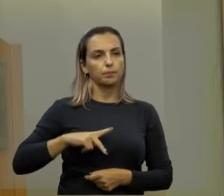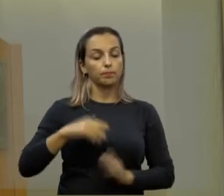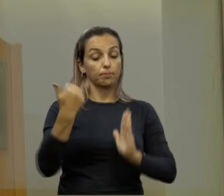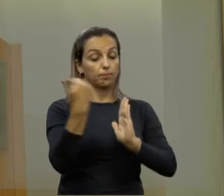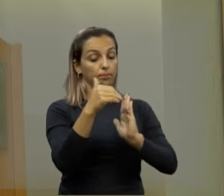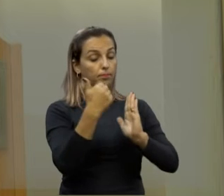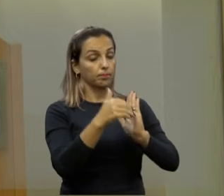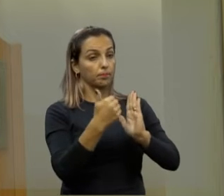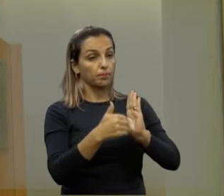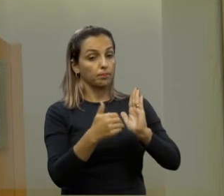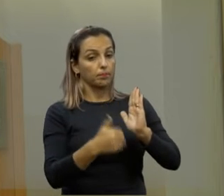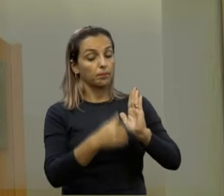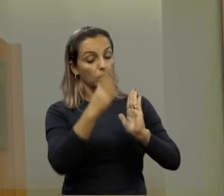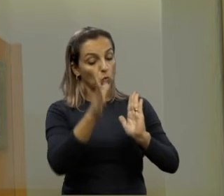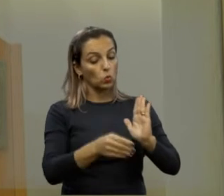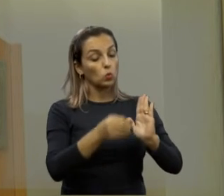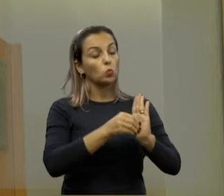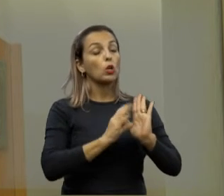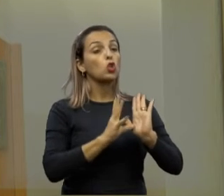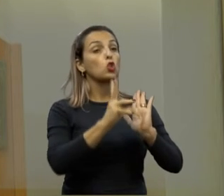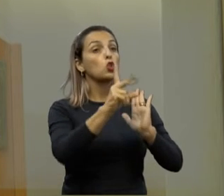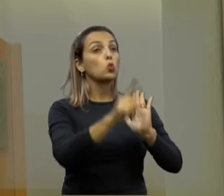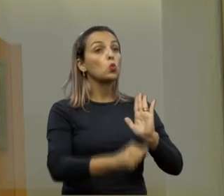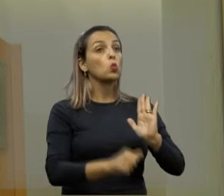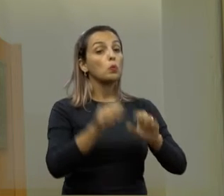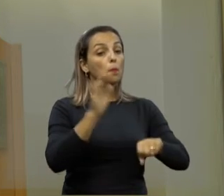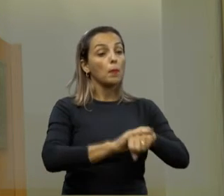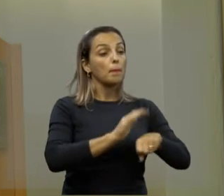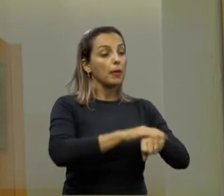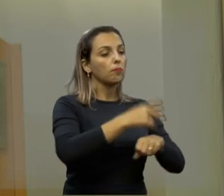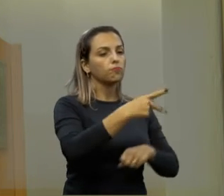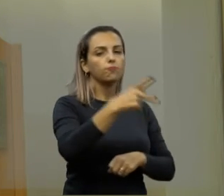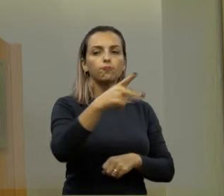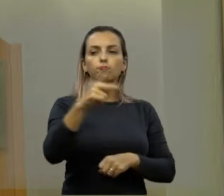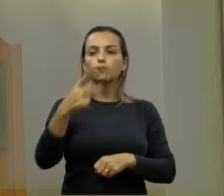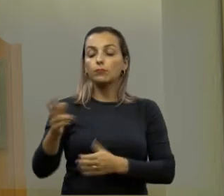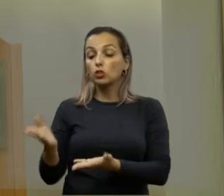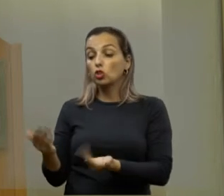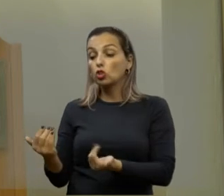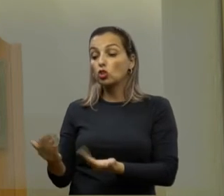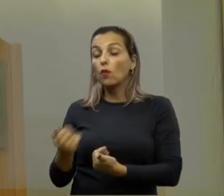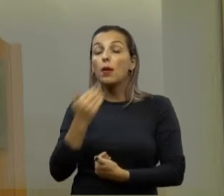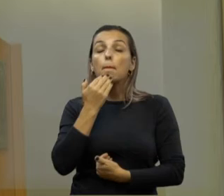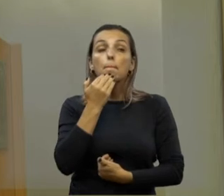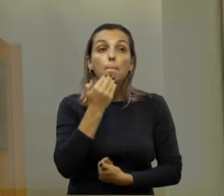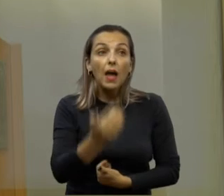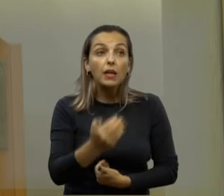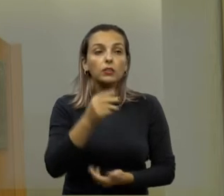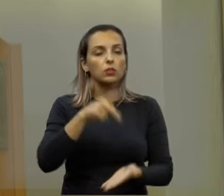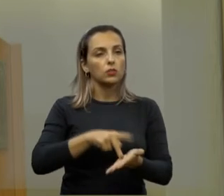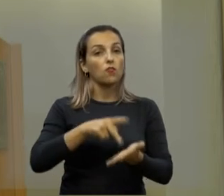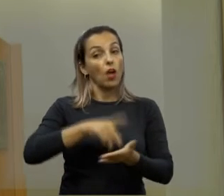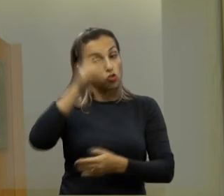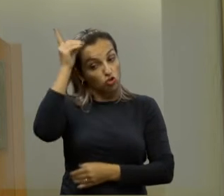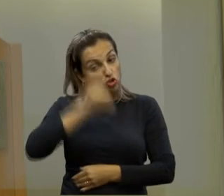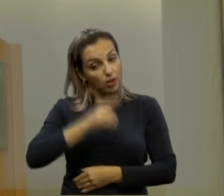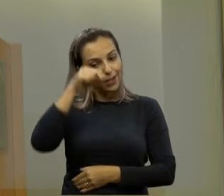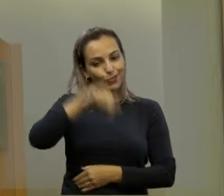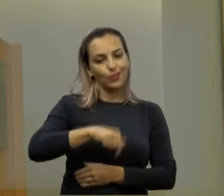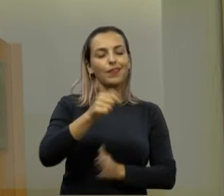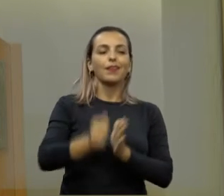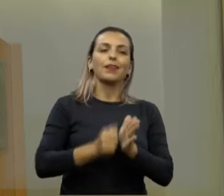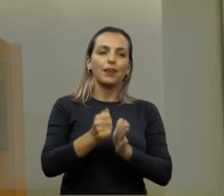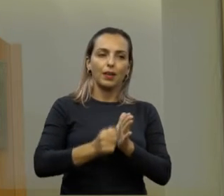foi pensado com corações e almas desses jovens que reivindicam e que gritam por direitos na nossa cidade